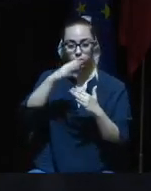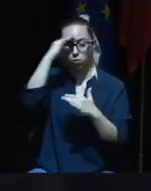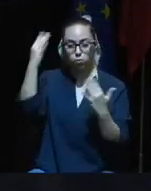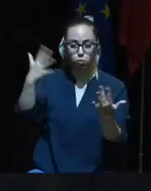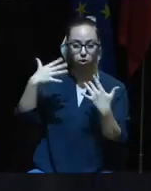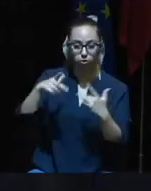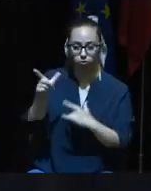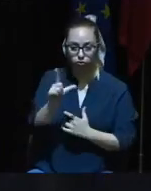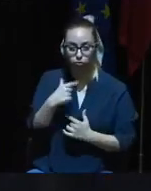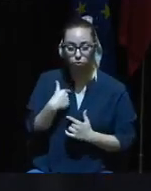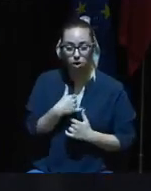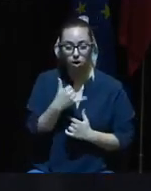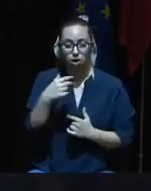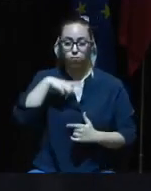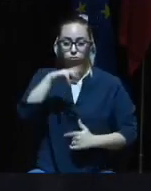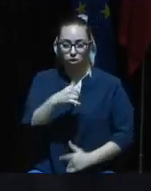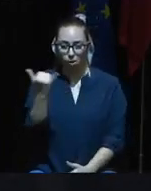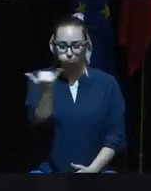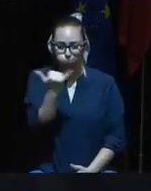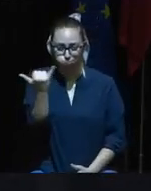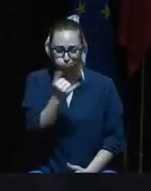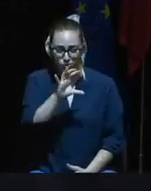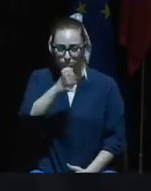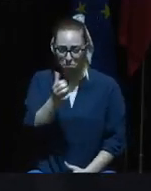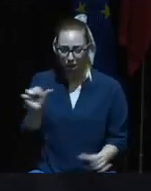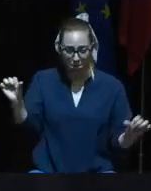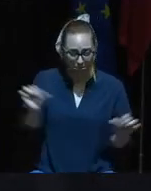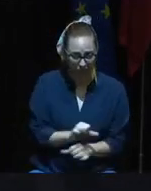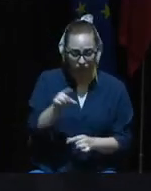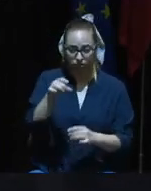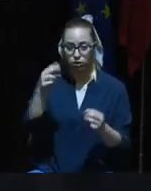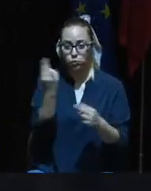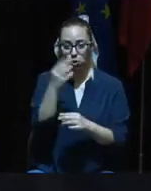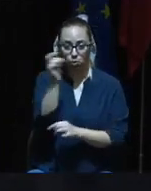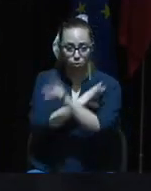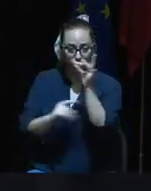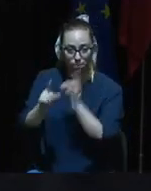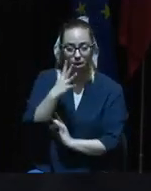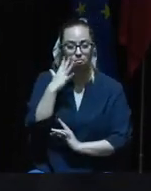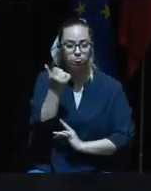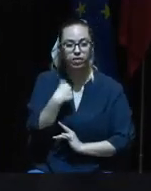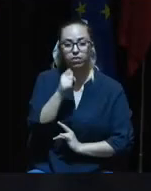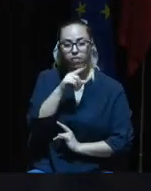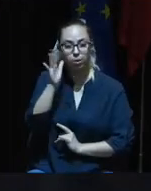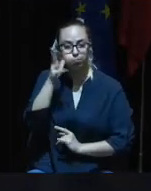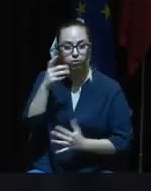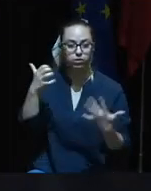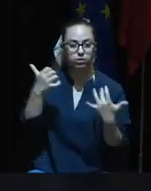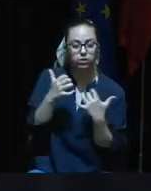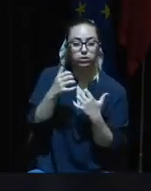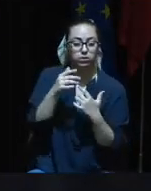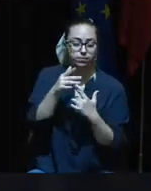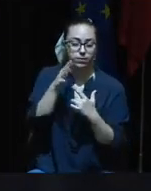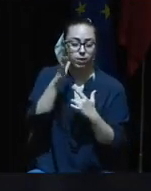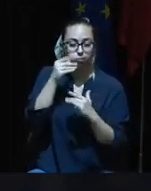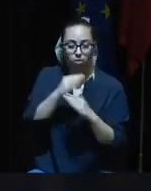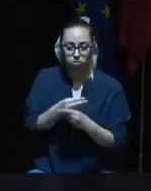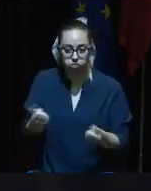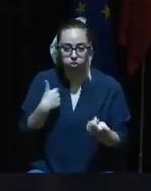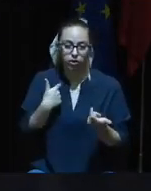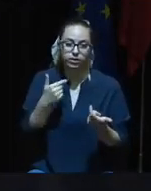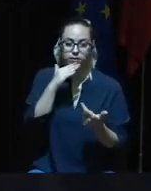pior da União Europeia em termos de capacidade das pessoas arrefecer em suas casas e mesmos mais ricos não conseguem fazer